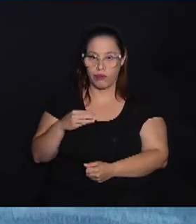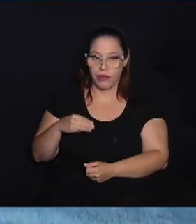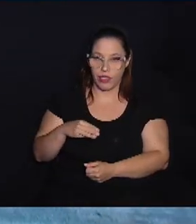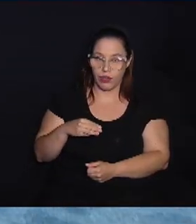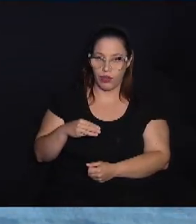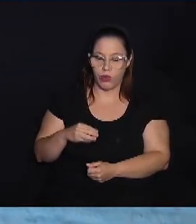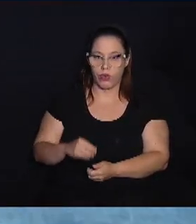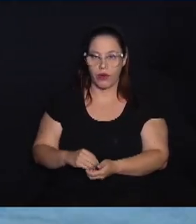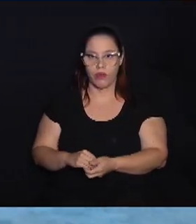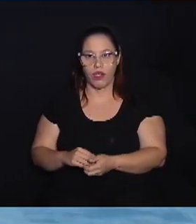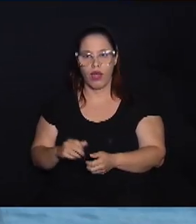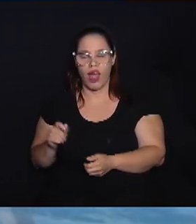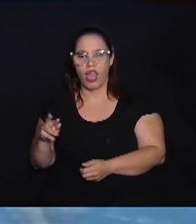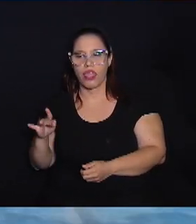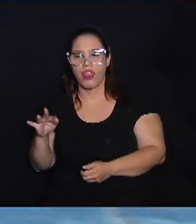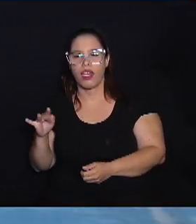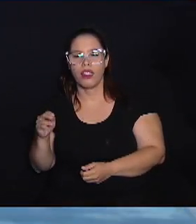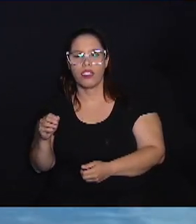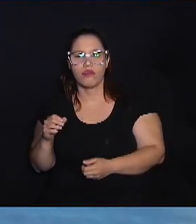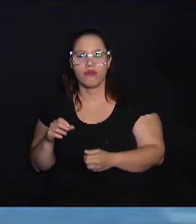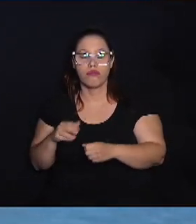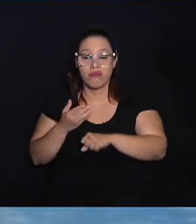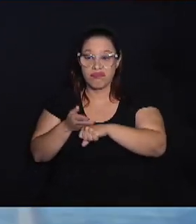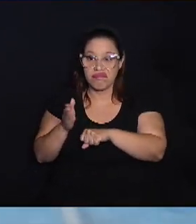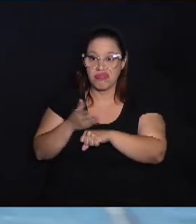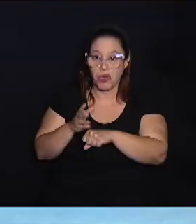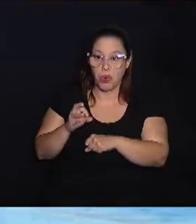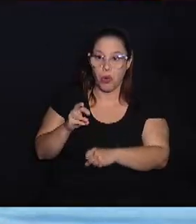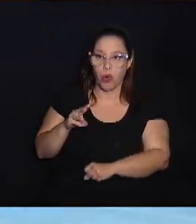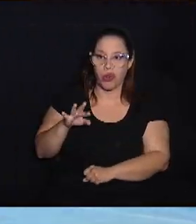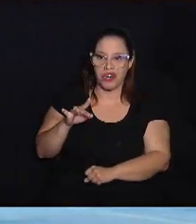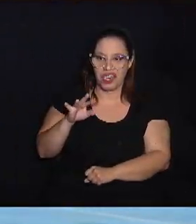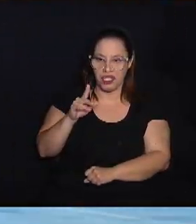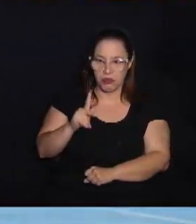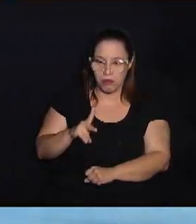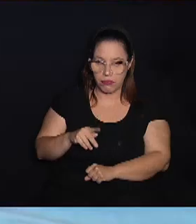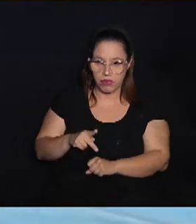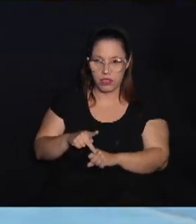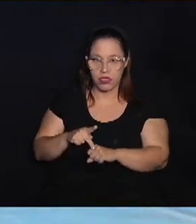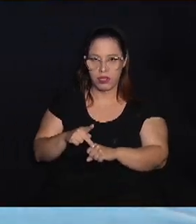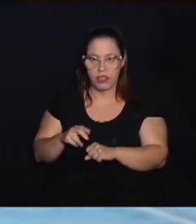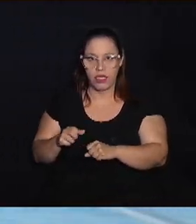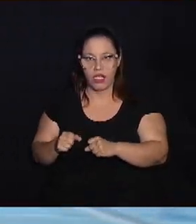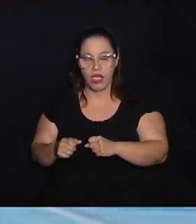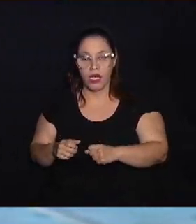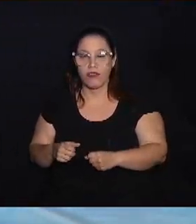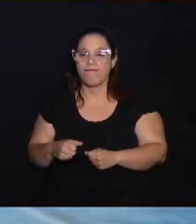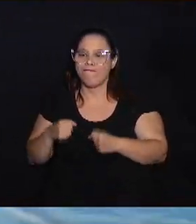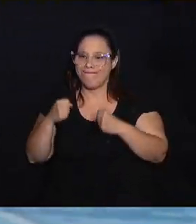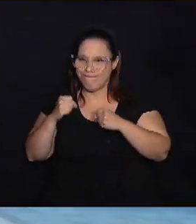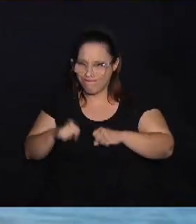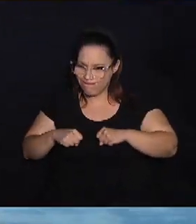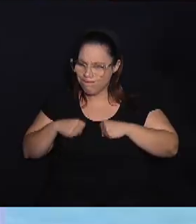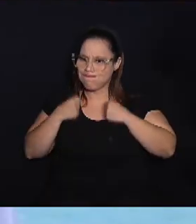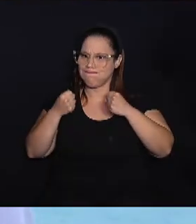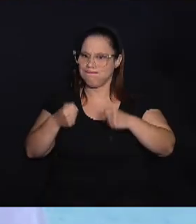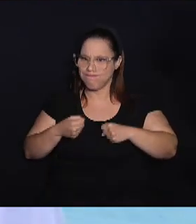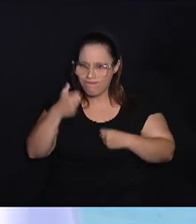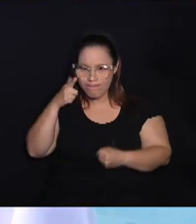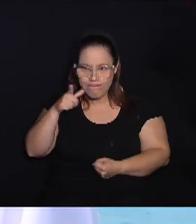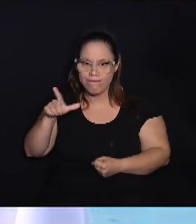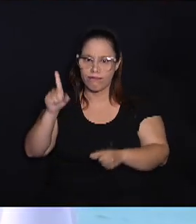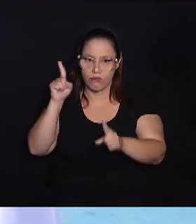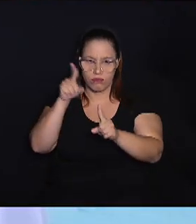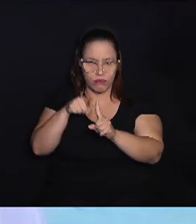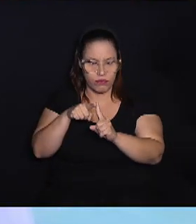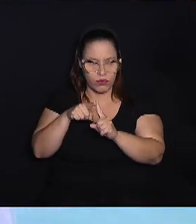A atleta, que treina na Orcamp, em Campinas, ressalta a dedicação para alcançar seus objetivos. Eu comecei